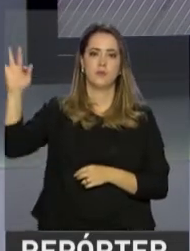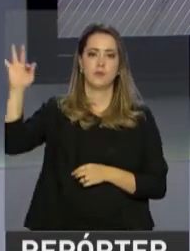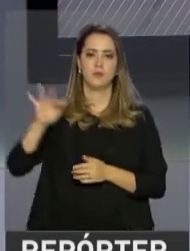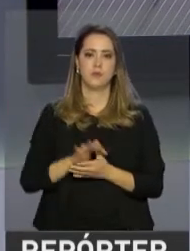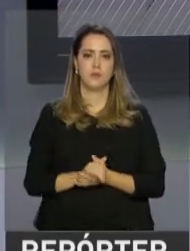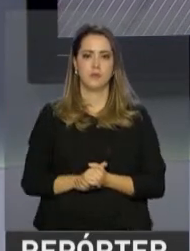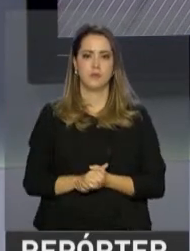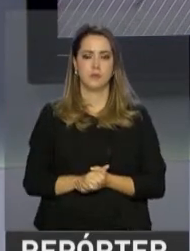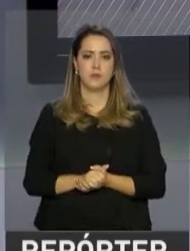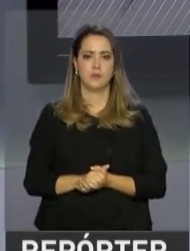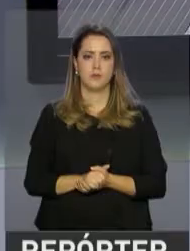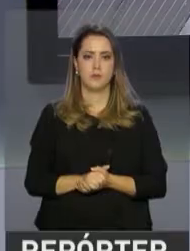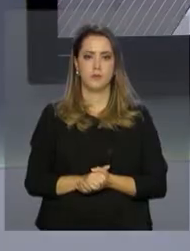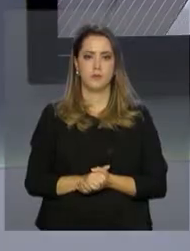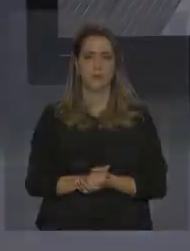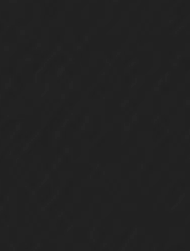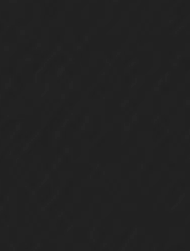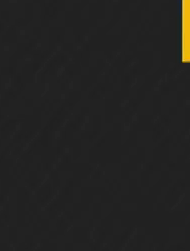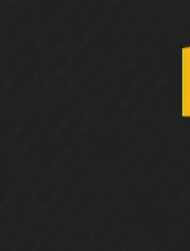do governo federal